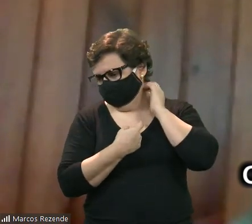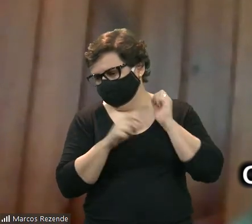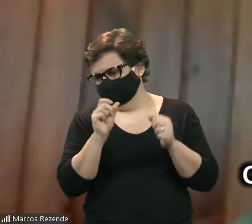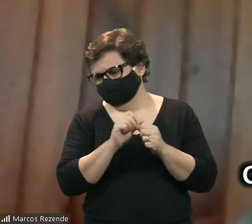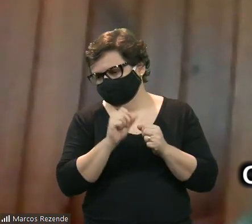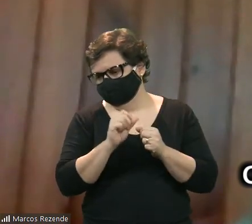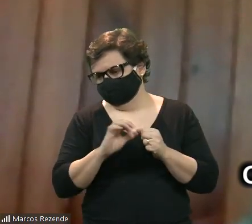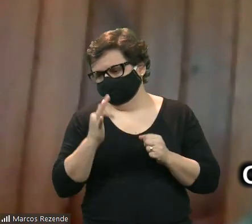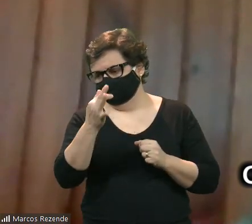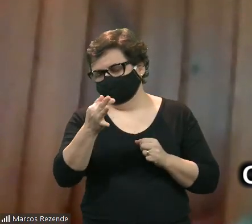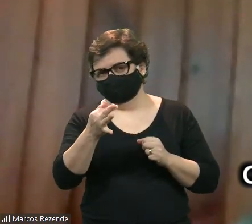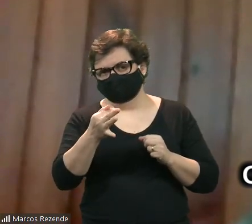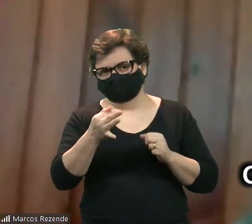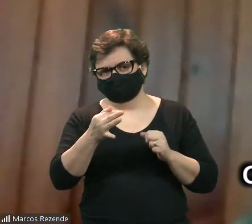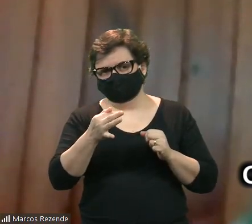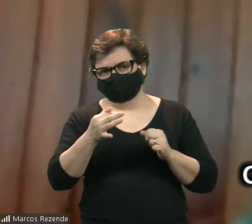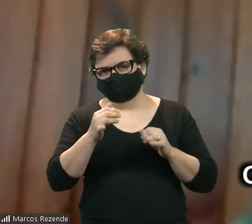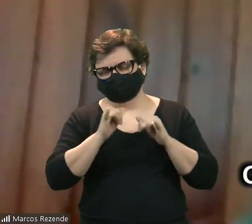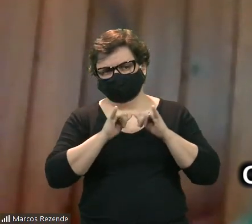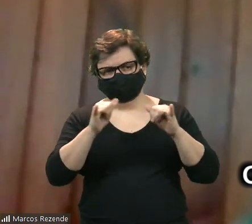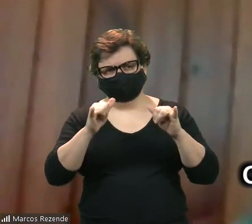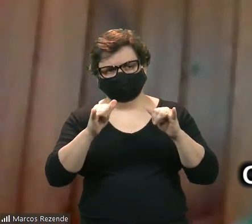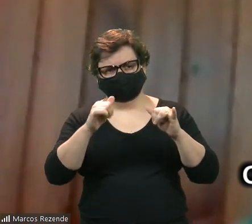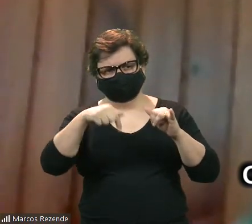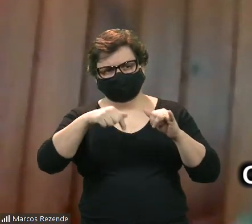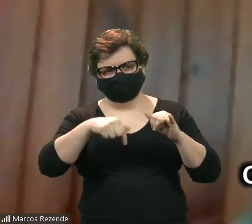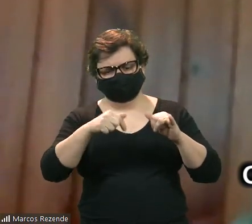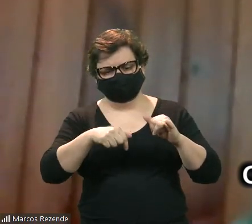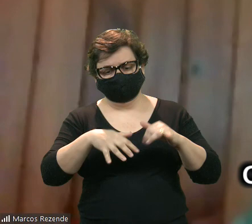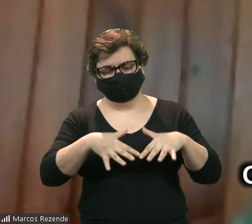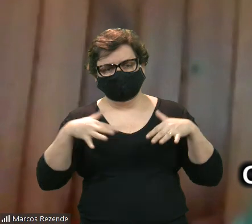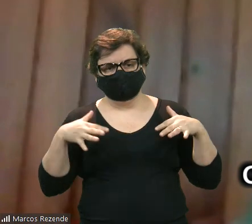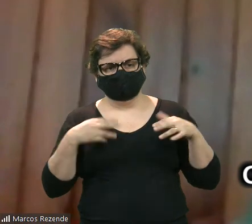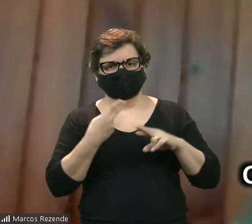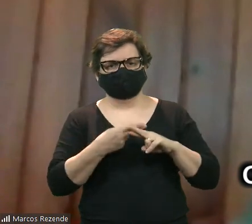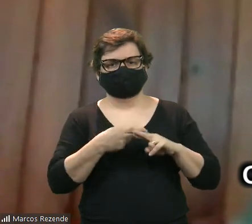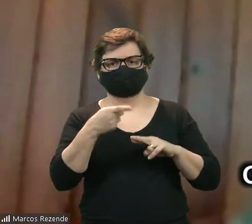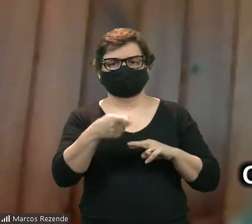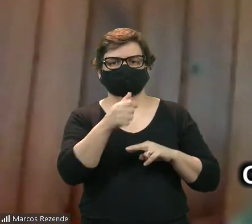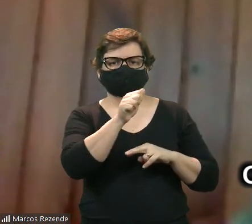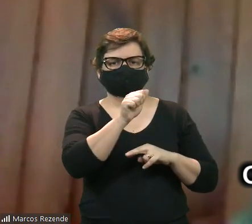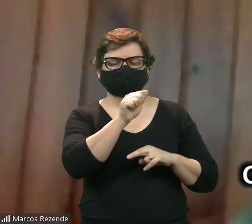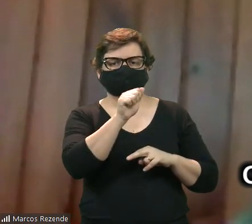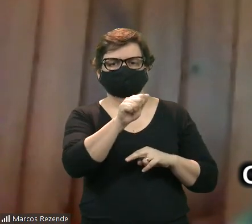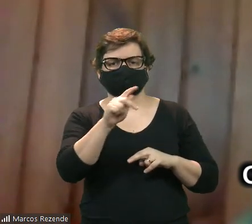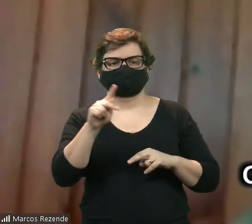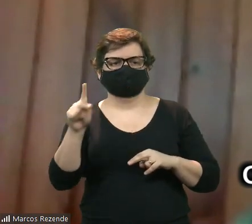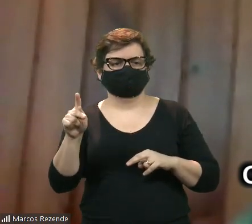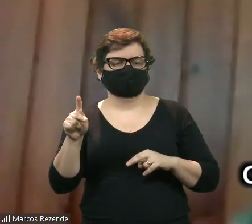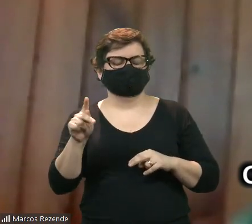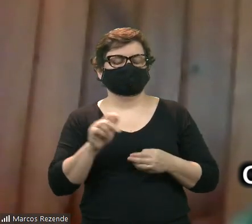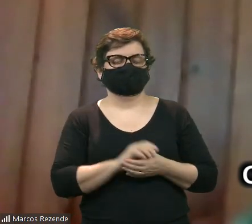faremos a transmissão aqui do plenário, utilizando esse aplicativo,